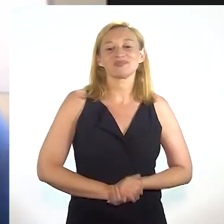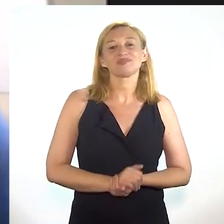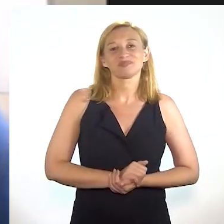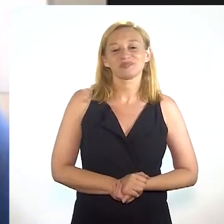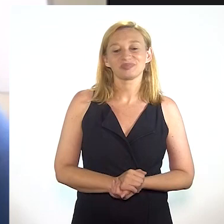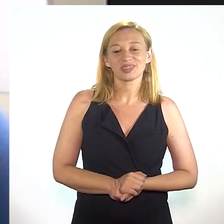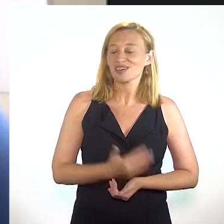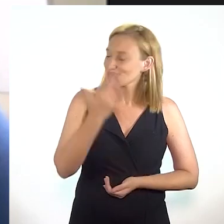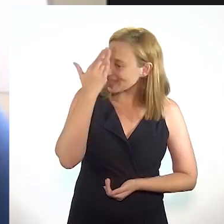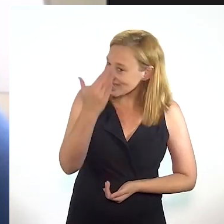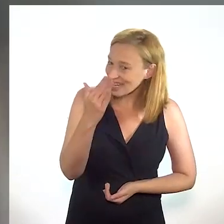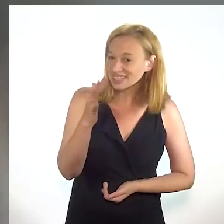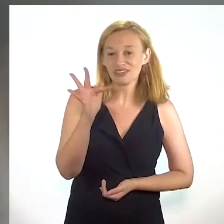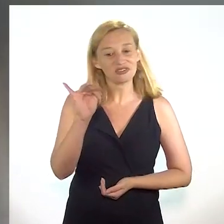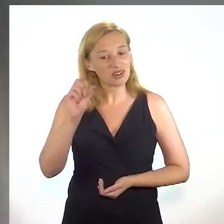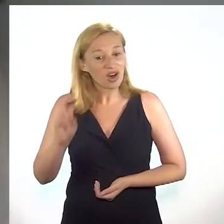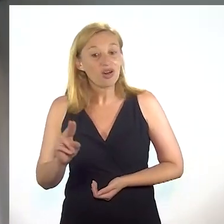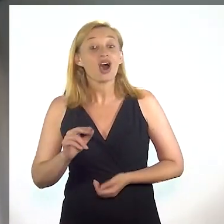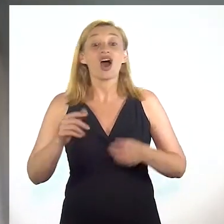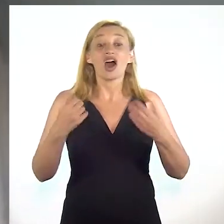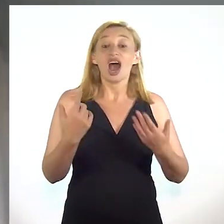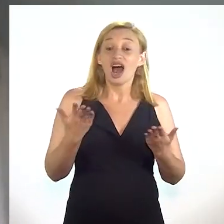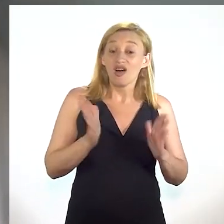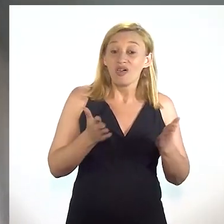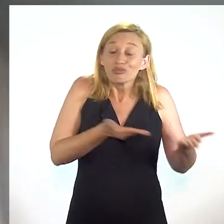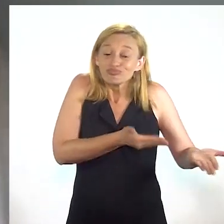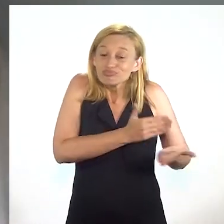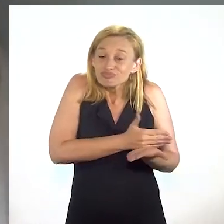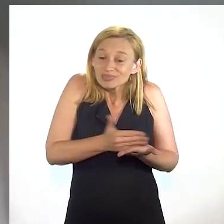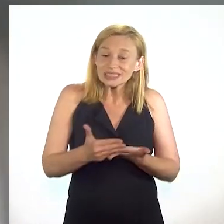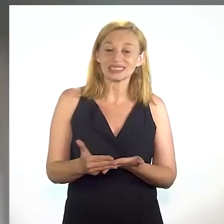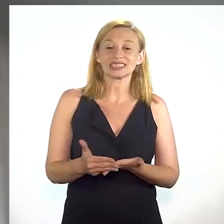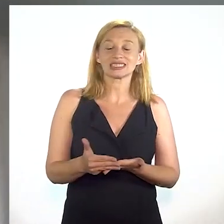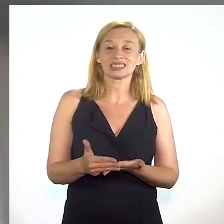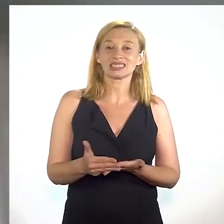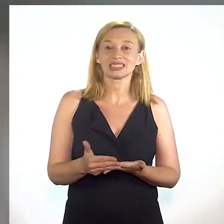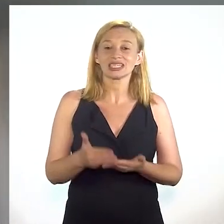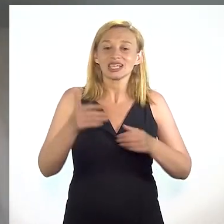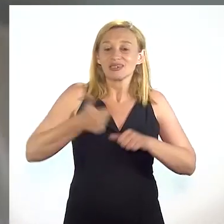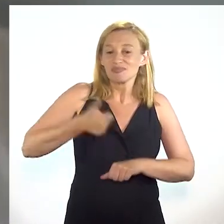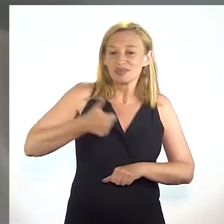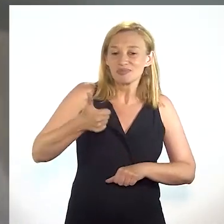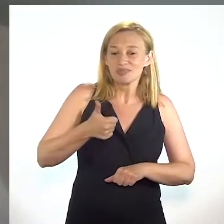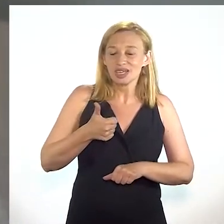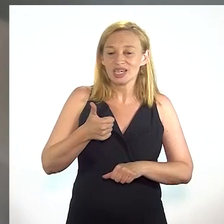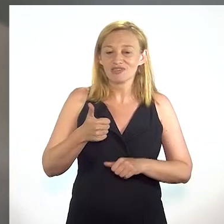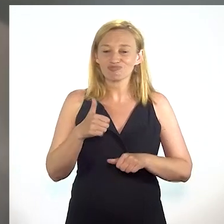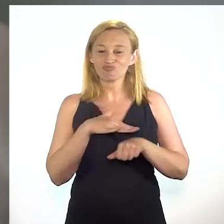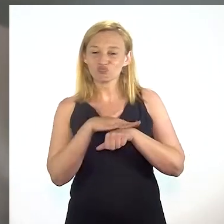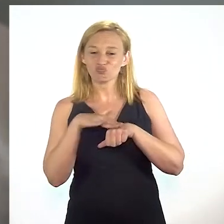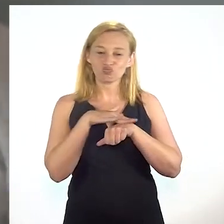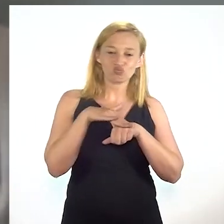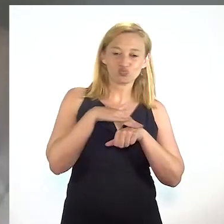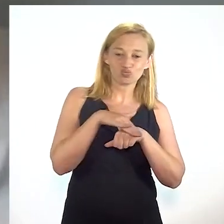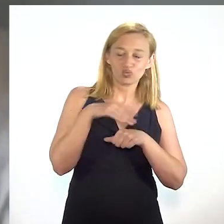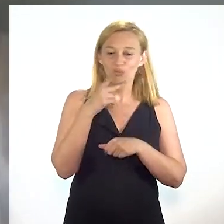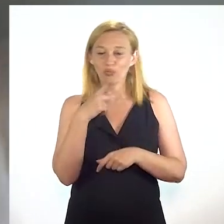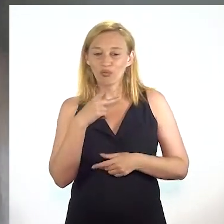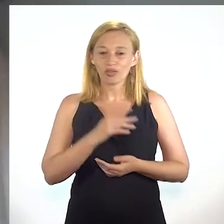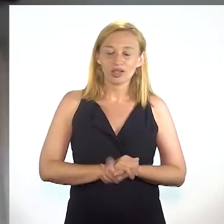também. Obrigada, Paulo. E vamos começar aqui nessa primeira rodada de conversa,